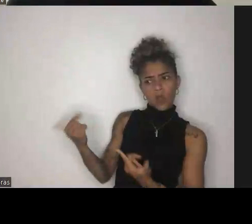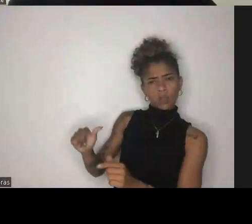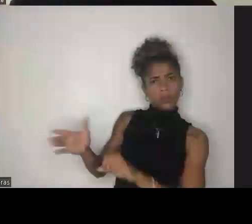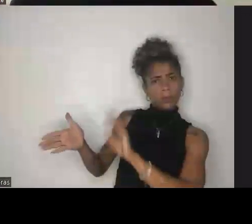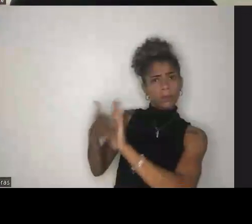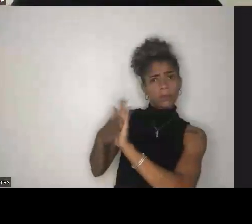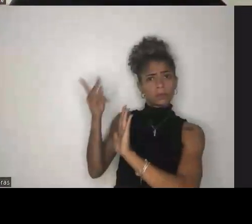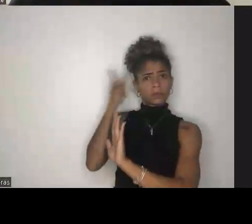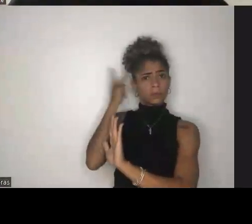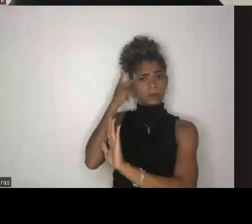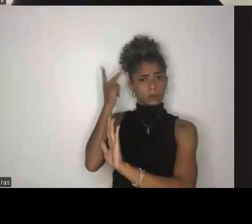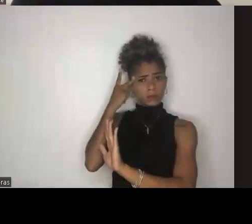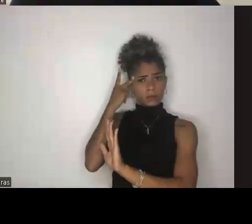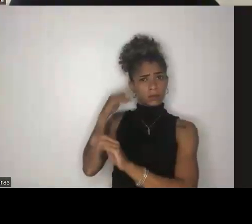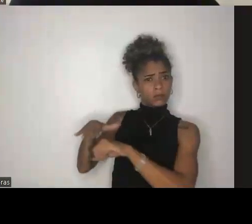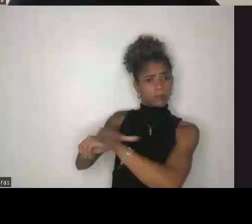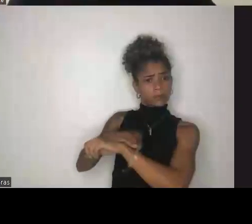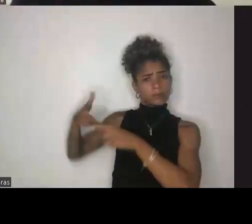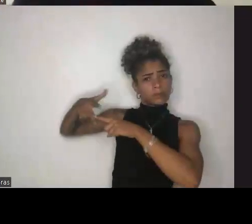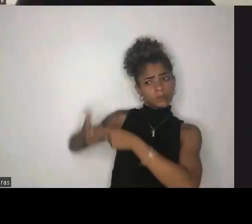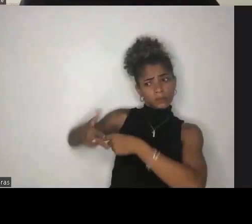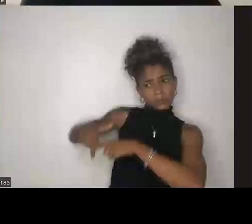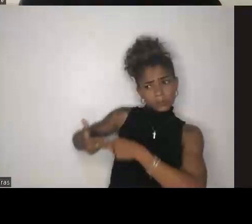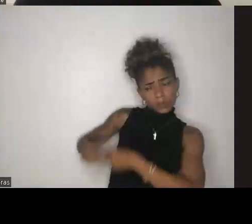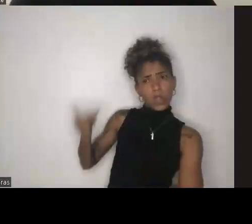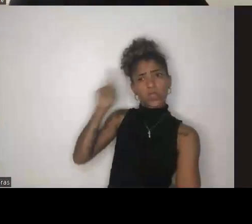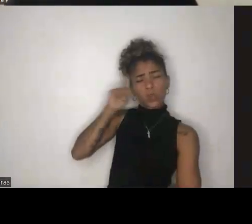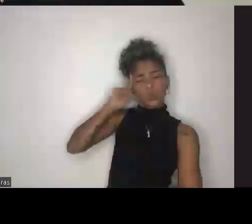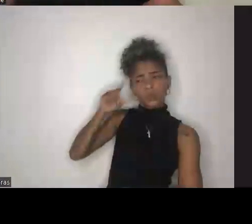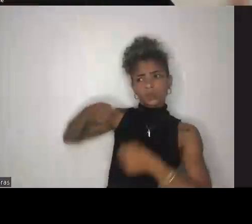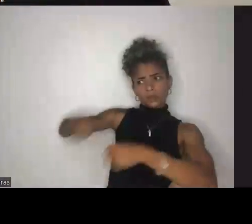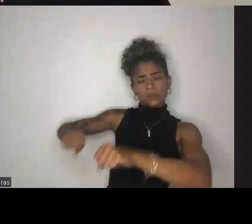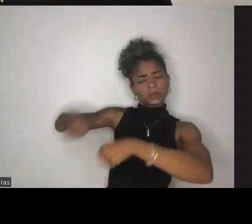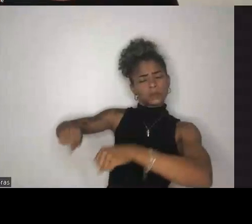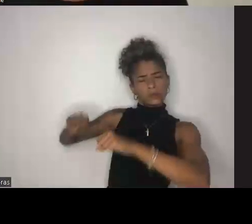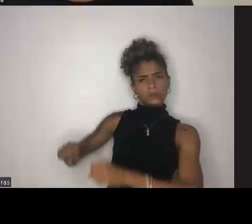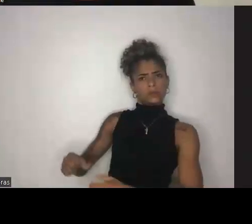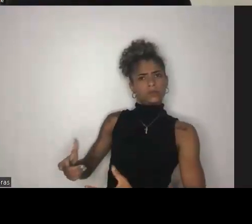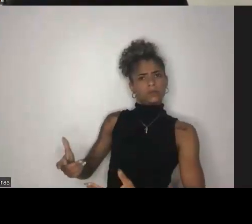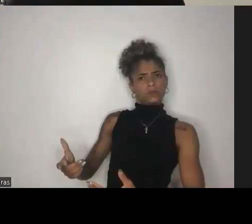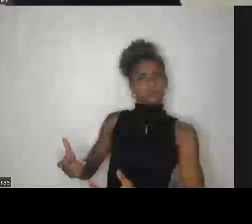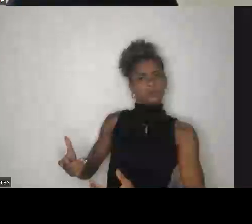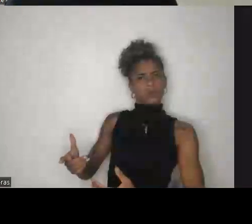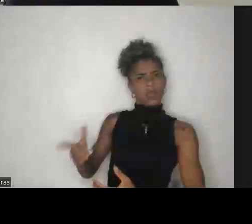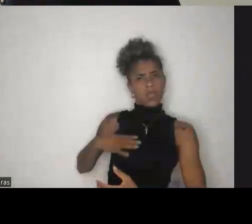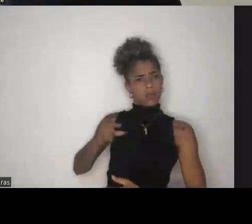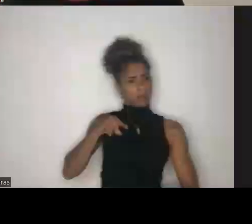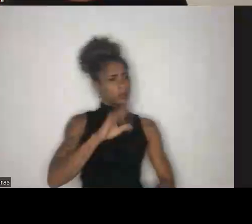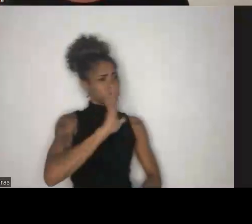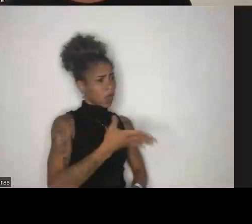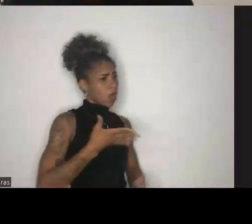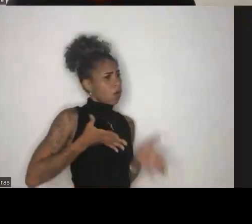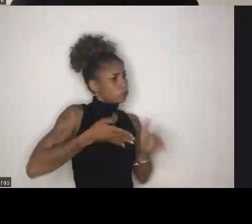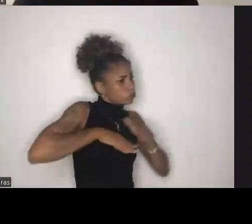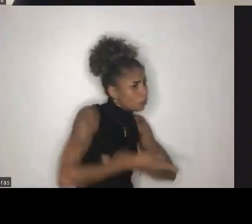conversando todo dia com os entregadores eu fazia a festa para ela vamos dizer assim para Elite né de repente o meu